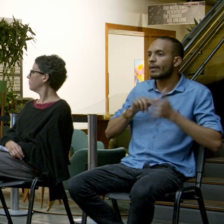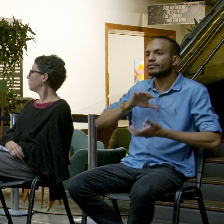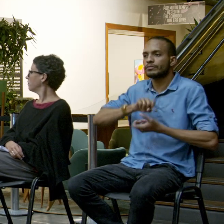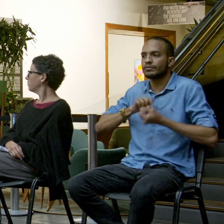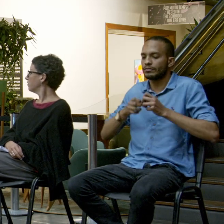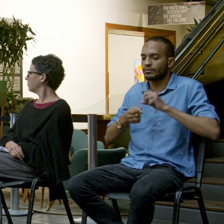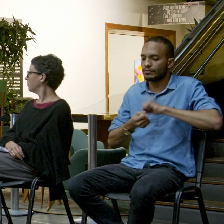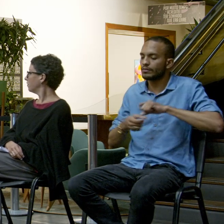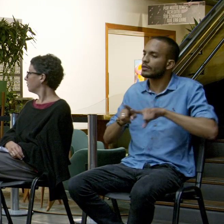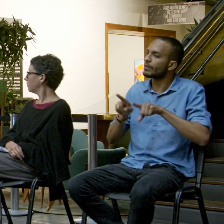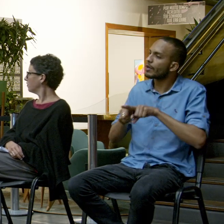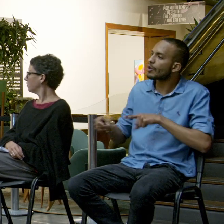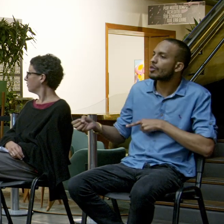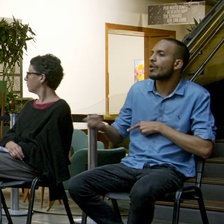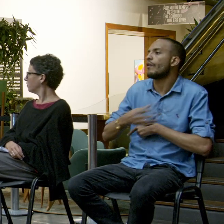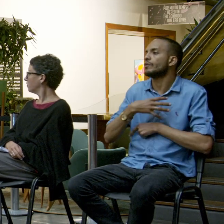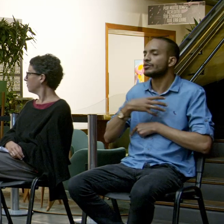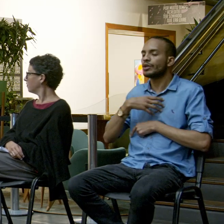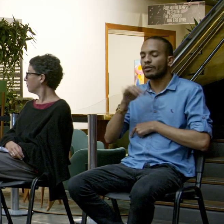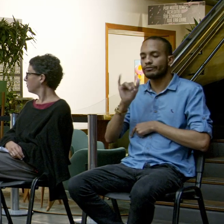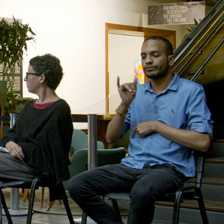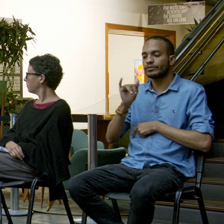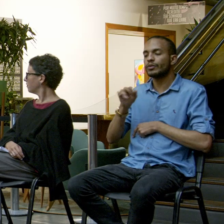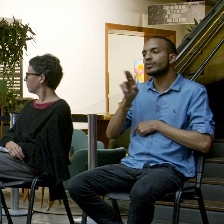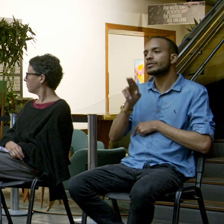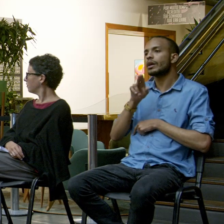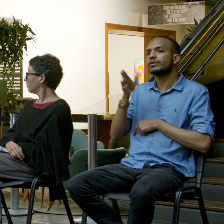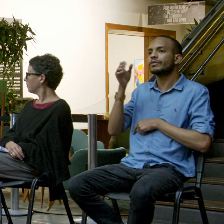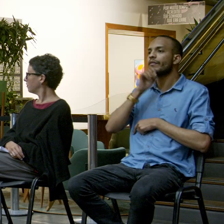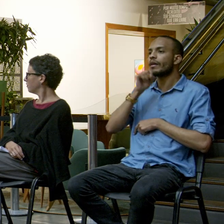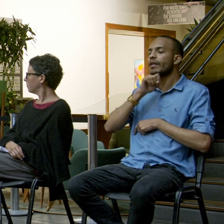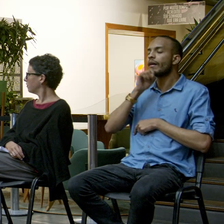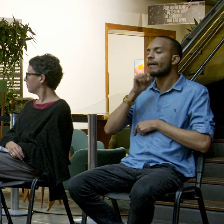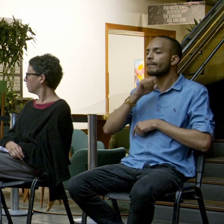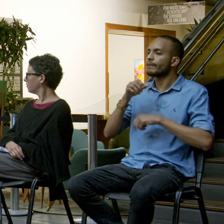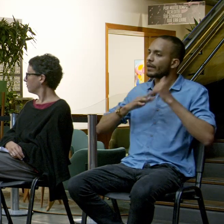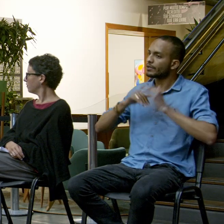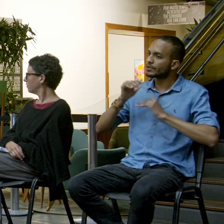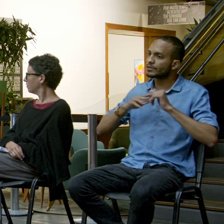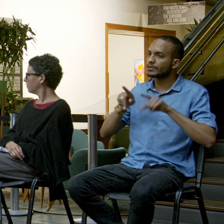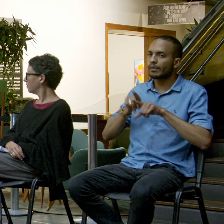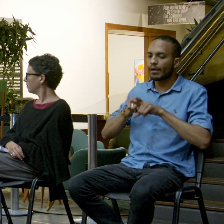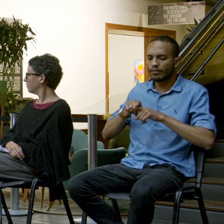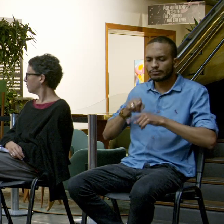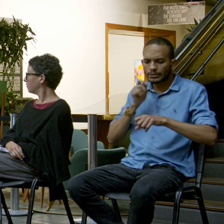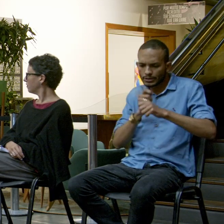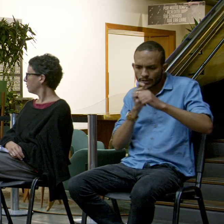artesanal coloca novas indagações utilizando antigas práticas, como o modelado e o moldado na